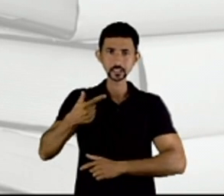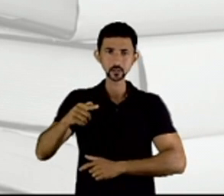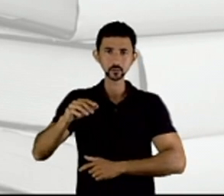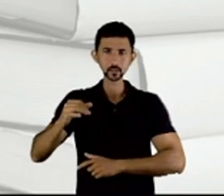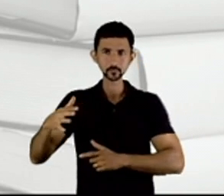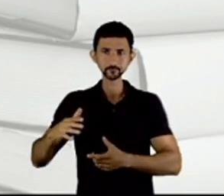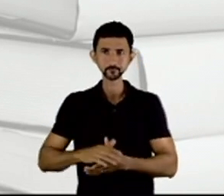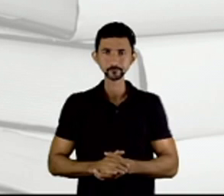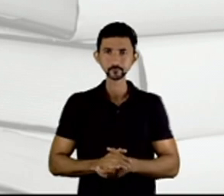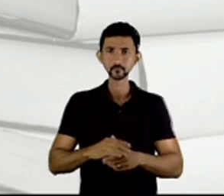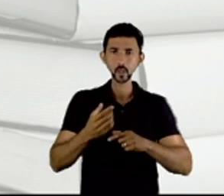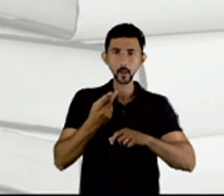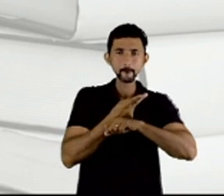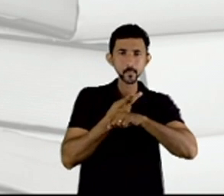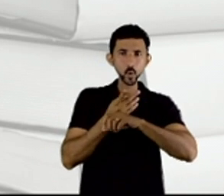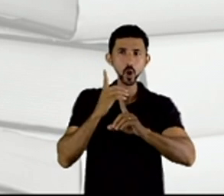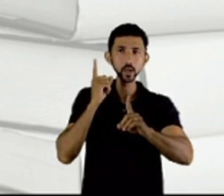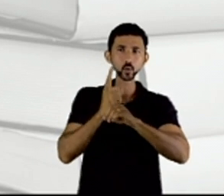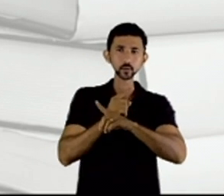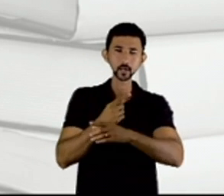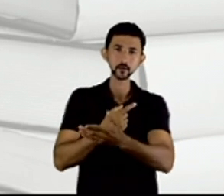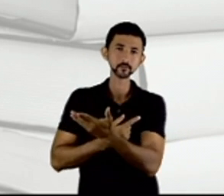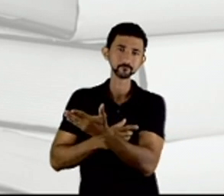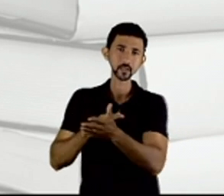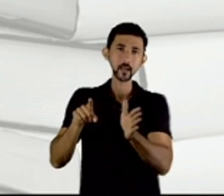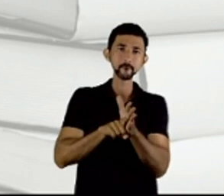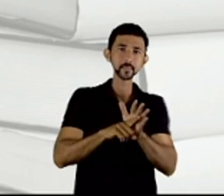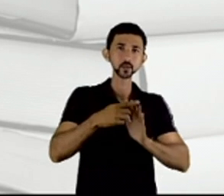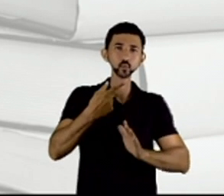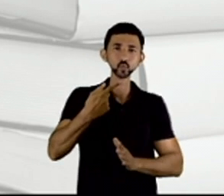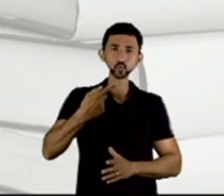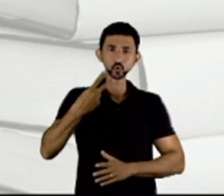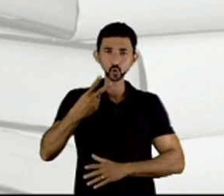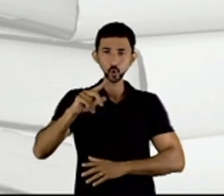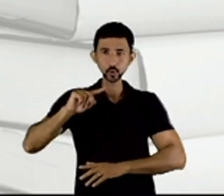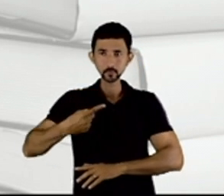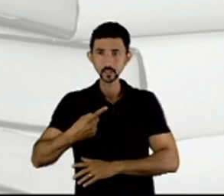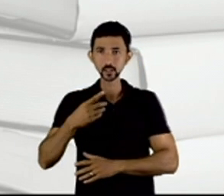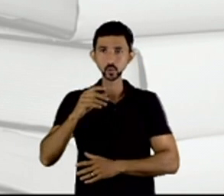5,67070707, que procurávamos, é esse daí, menos